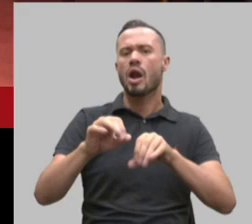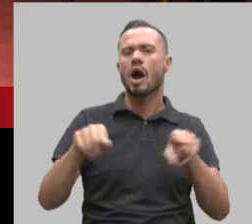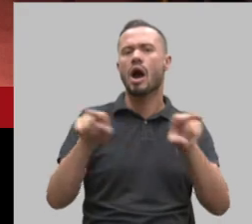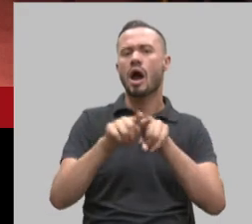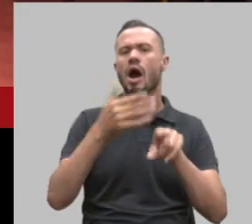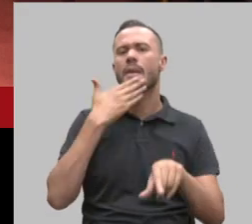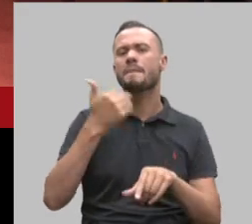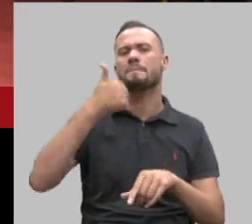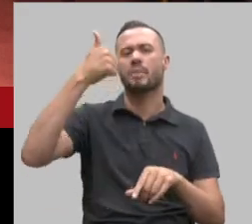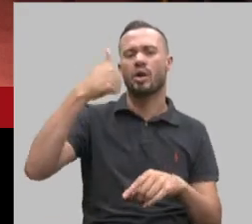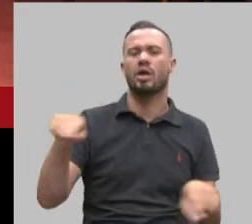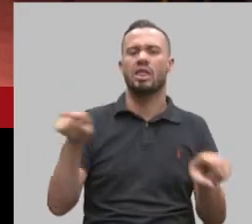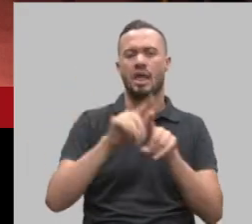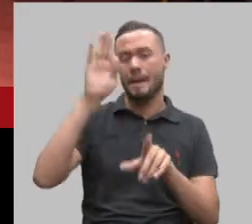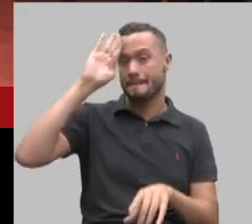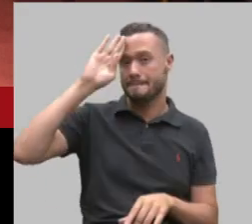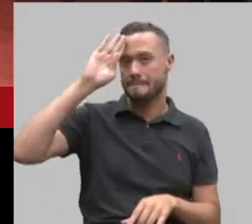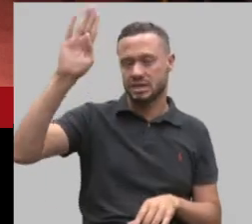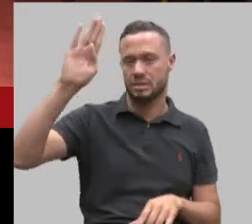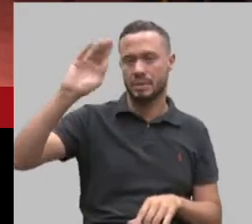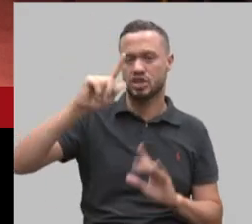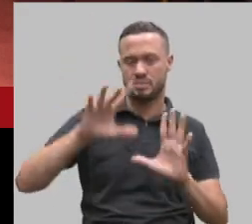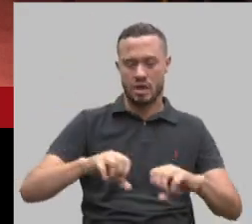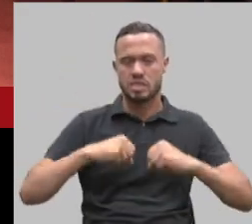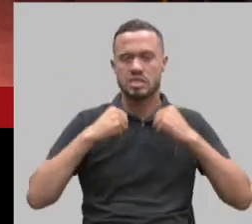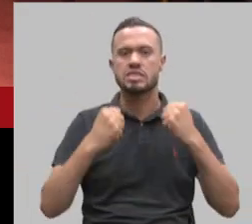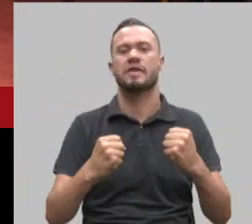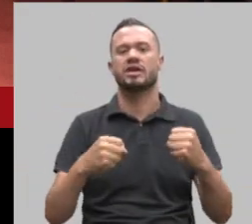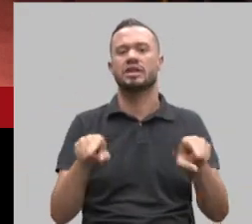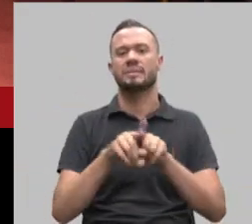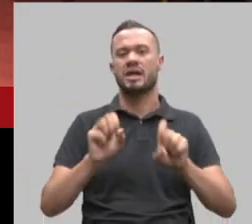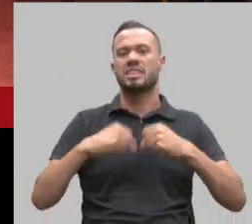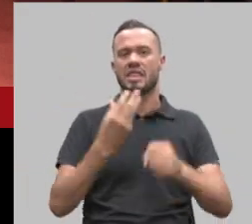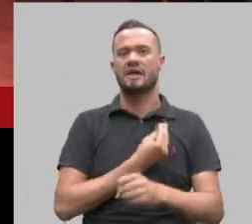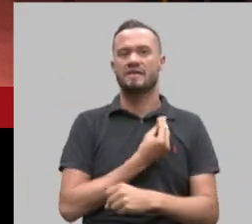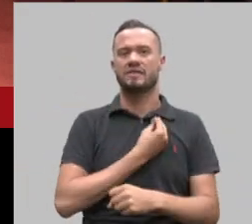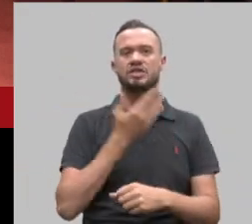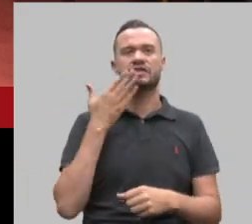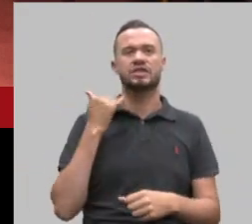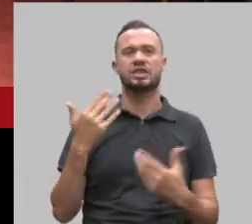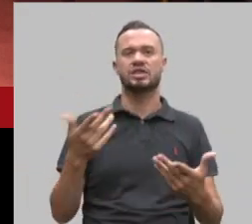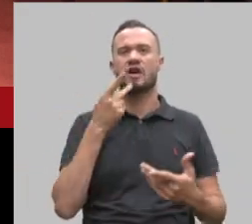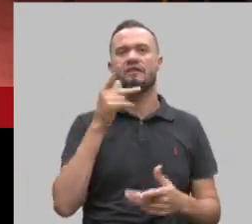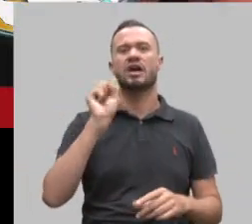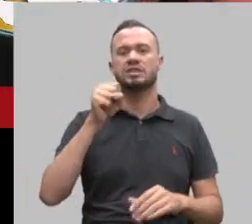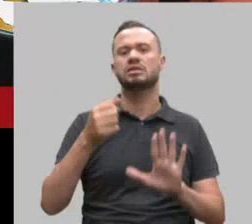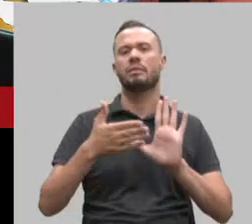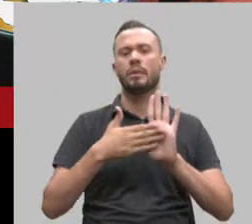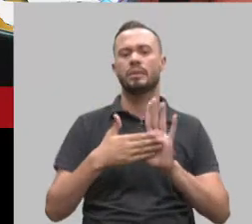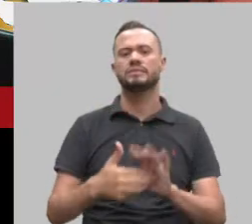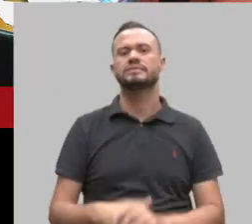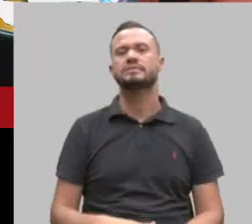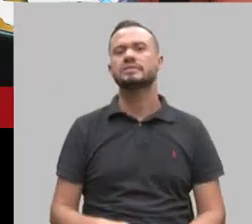melhor e principalmente quando defendemos isso defendemos a vida da nossa juventude por isso eu digo sim a essa